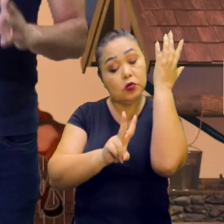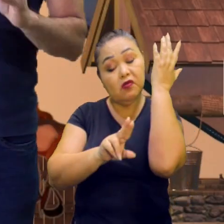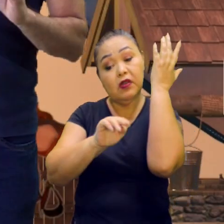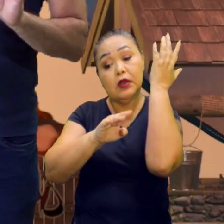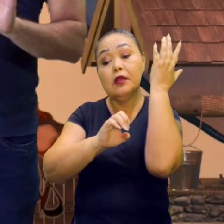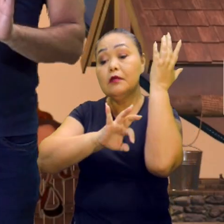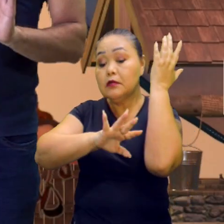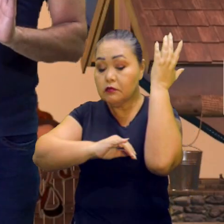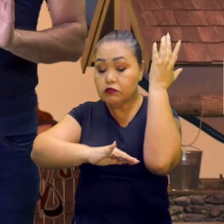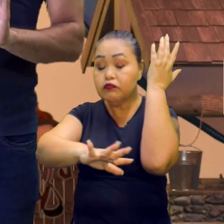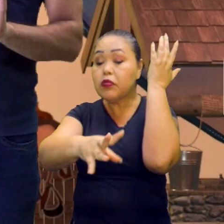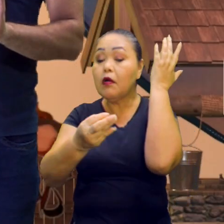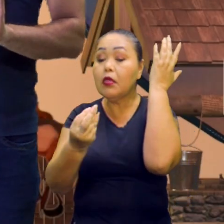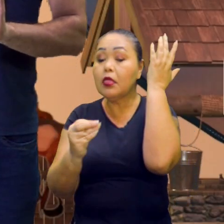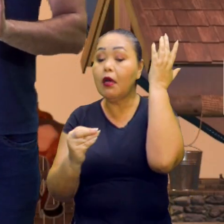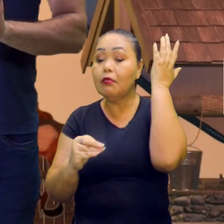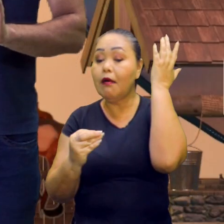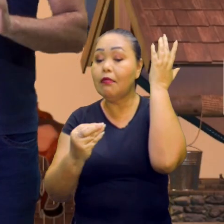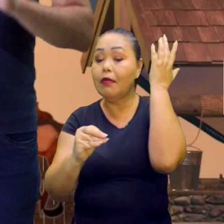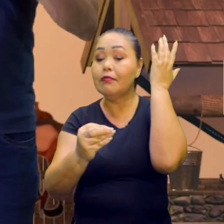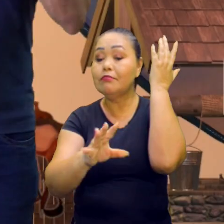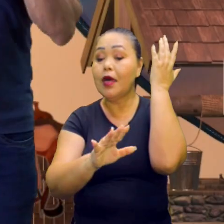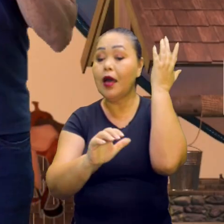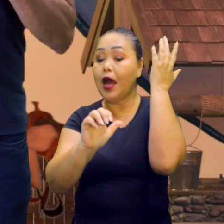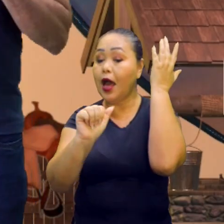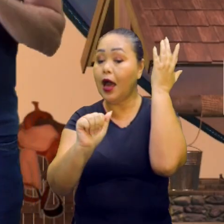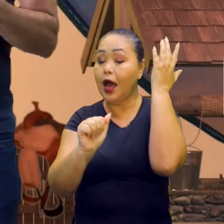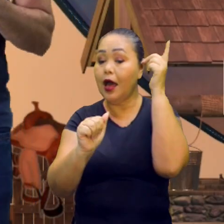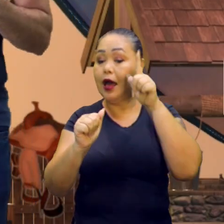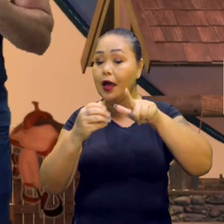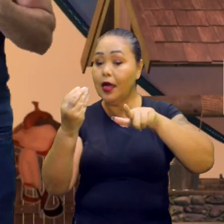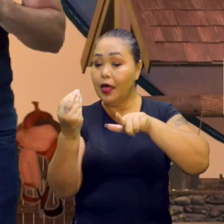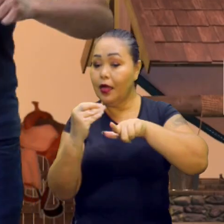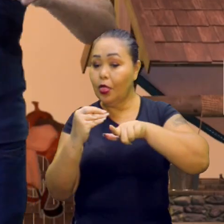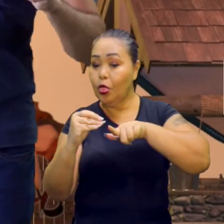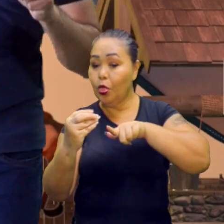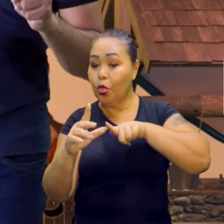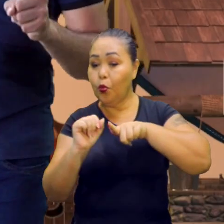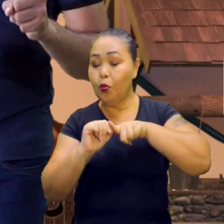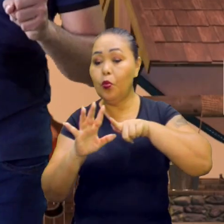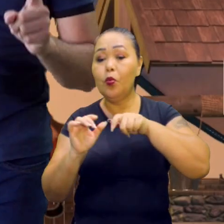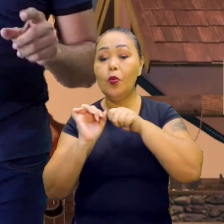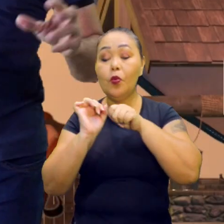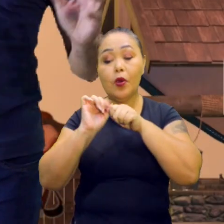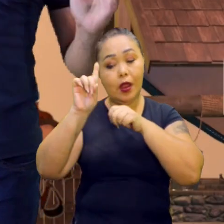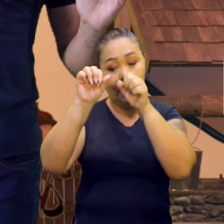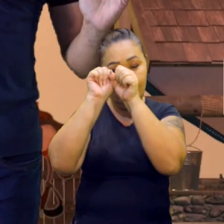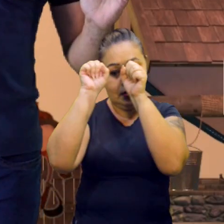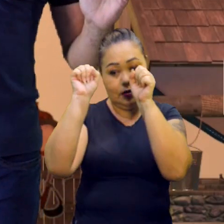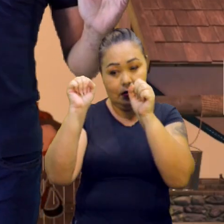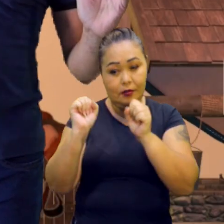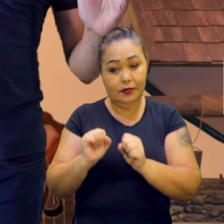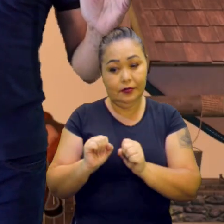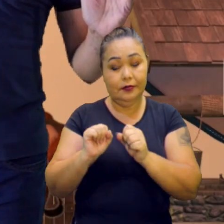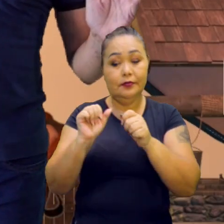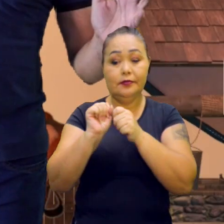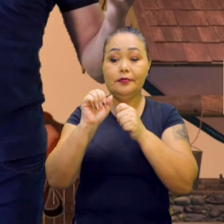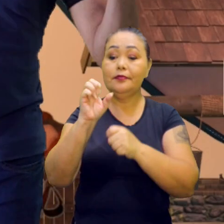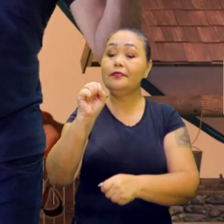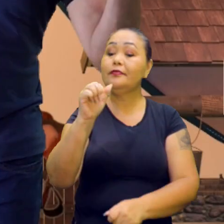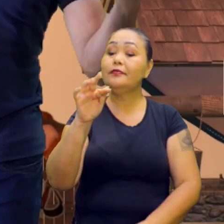Mas muito na verdade, a gente lá no sistema SAF, nós utilizamos